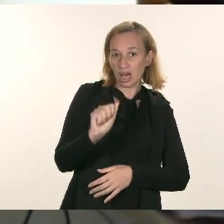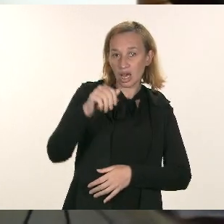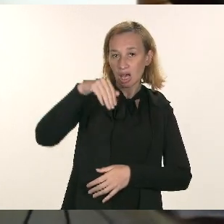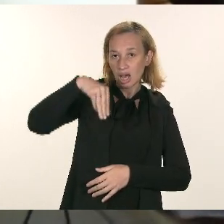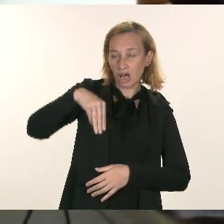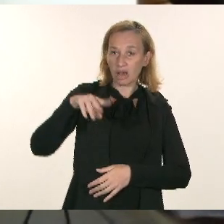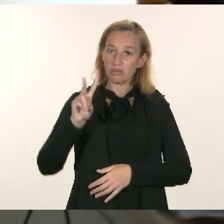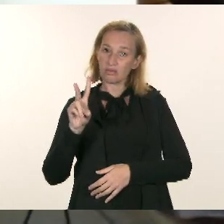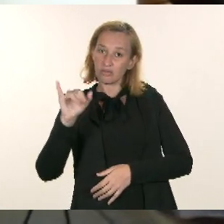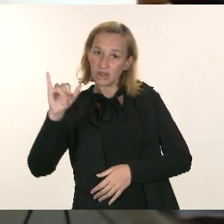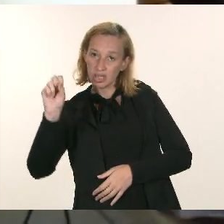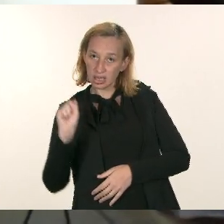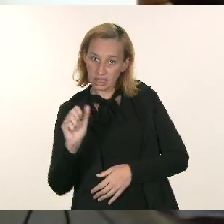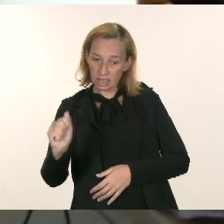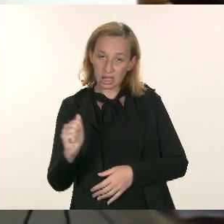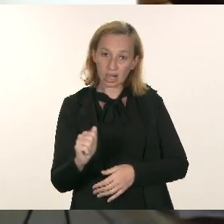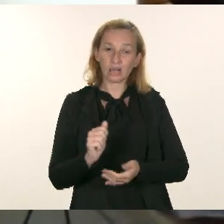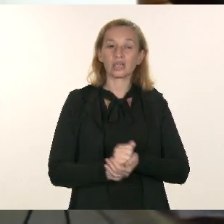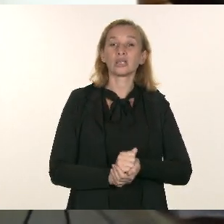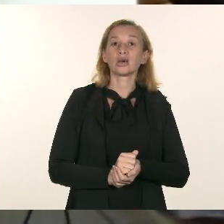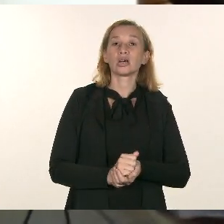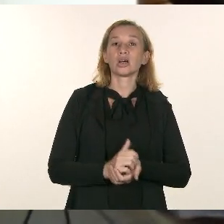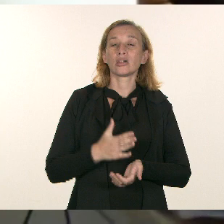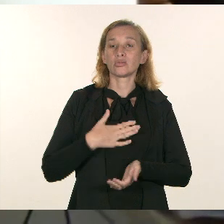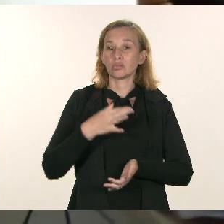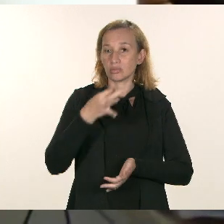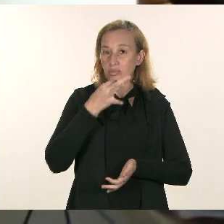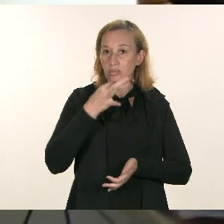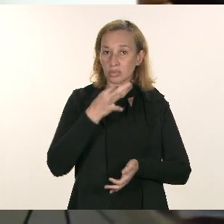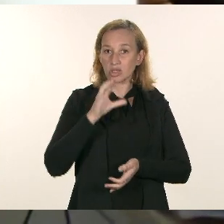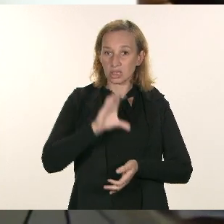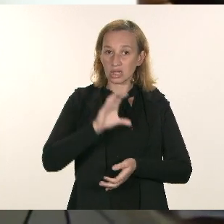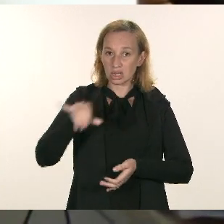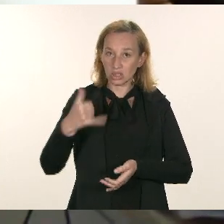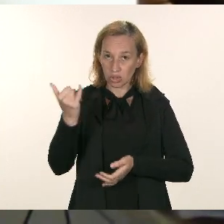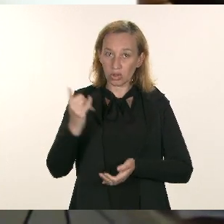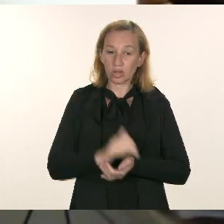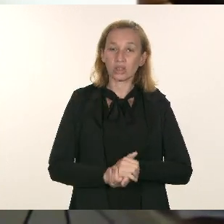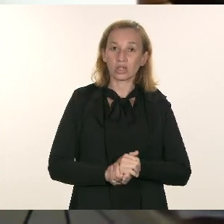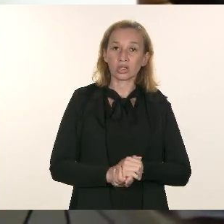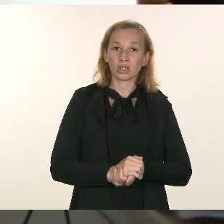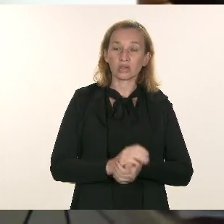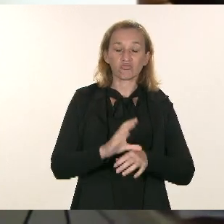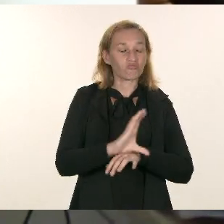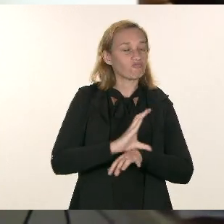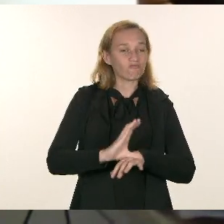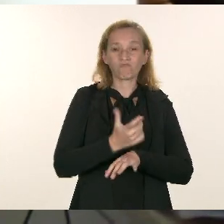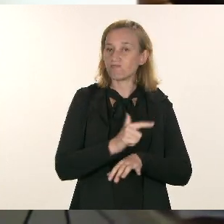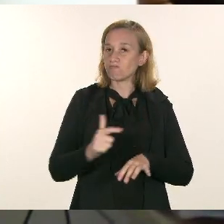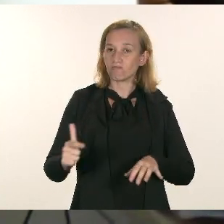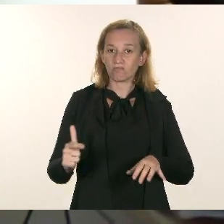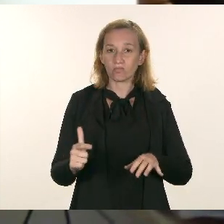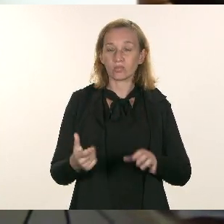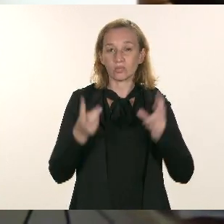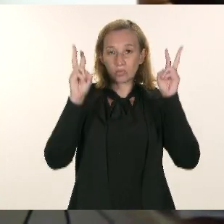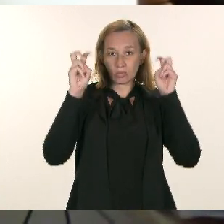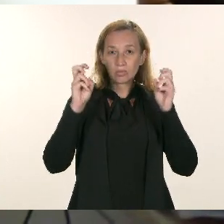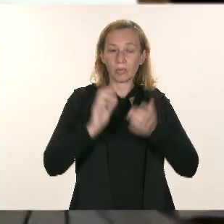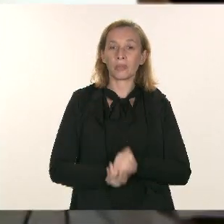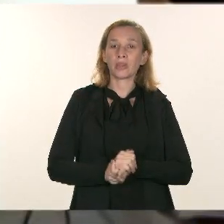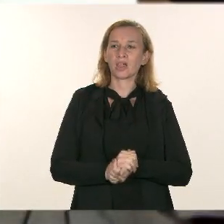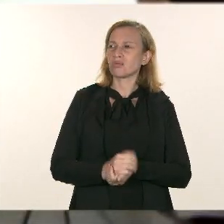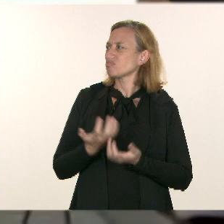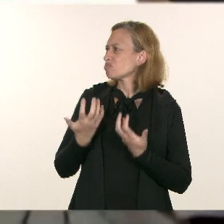a resolução, o meu parecer pela CCJ é pela inconstitucionalidade da matéria. Não quer